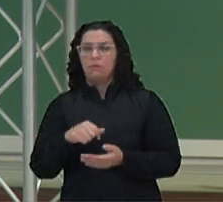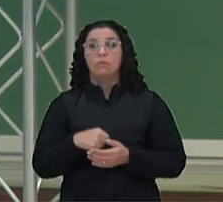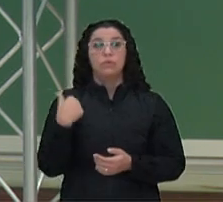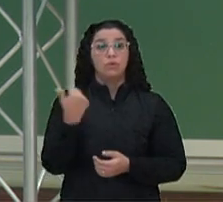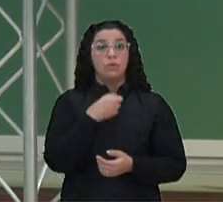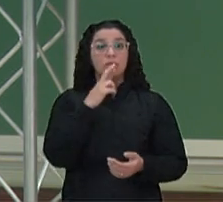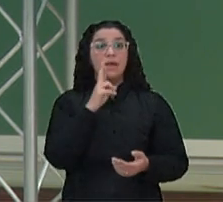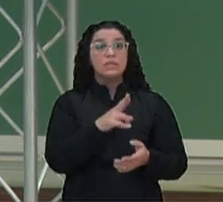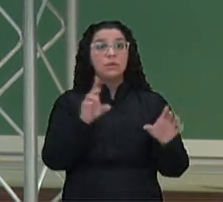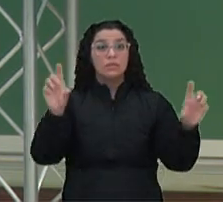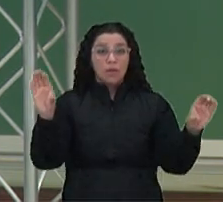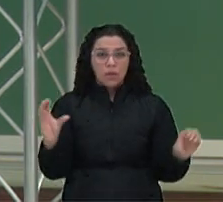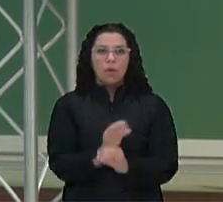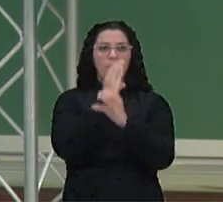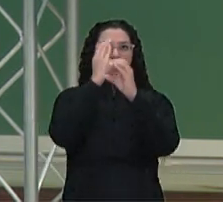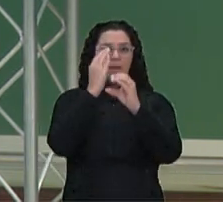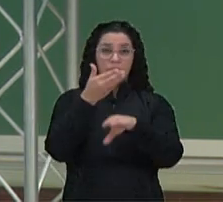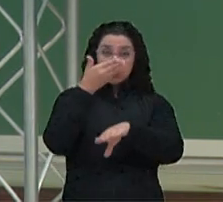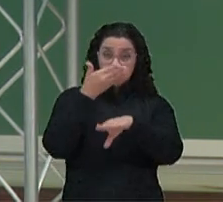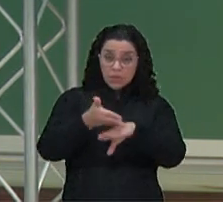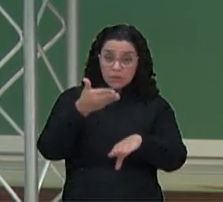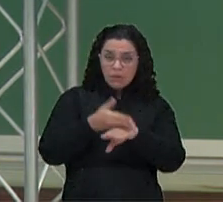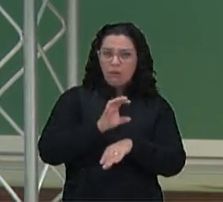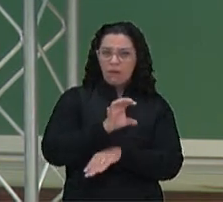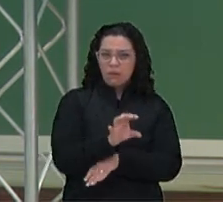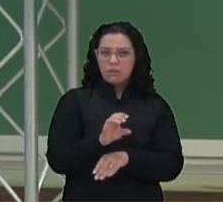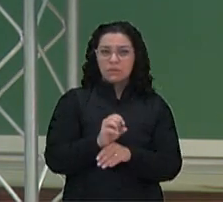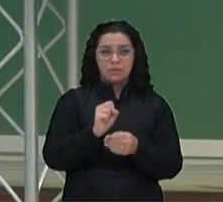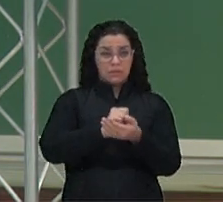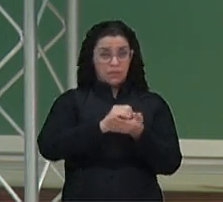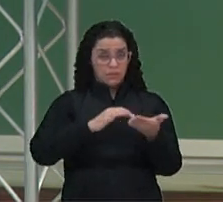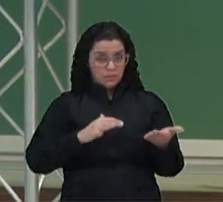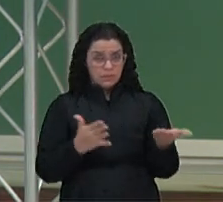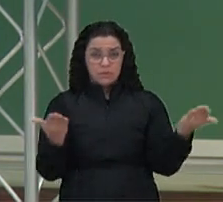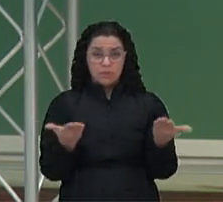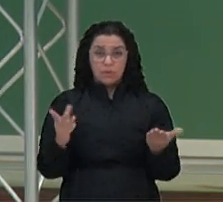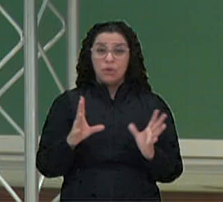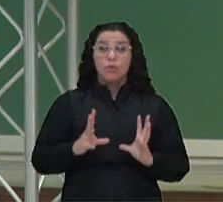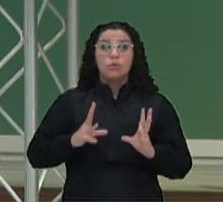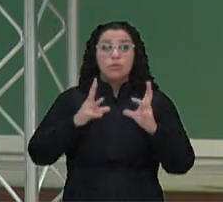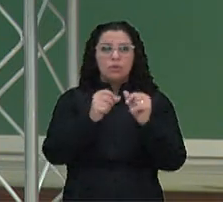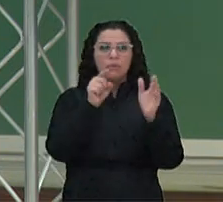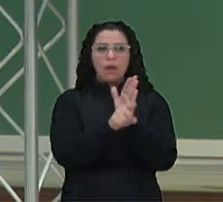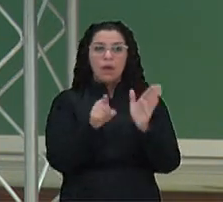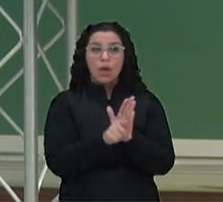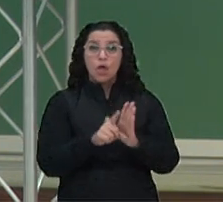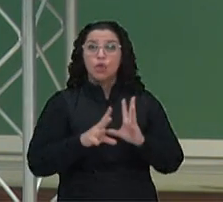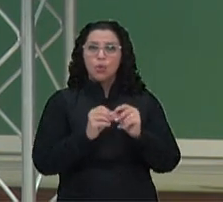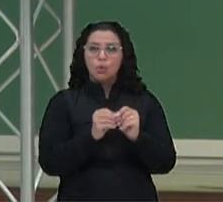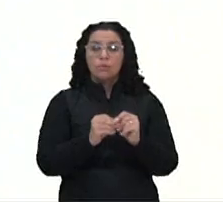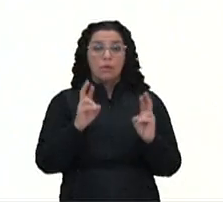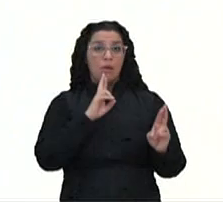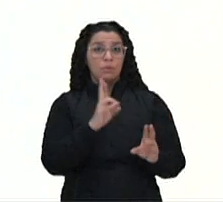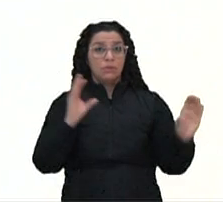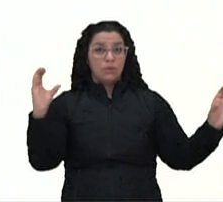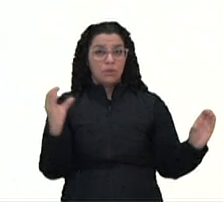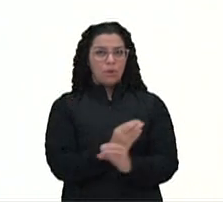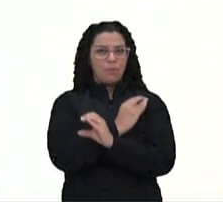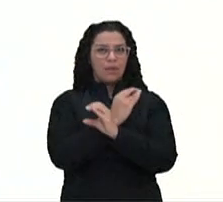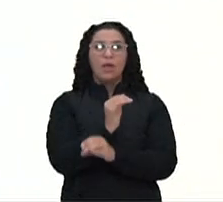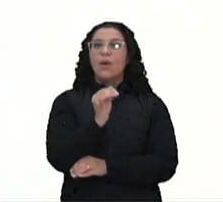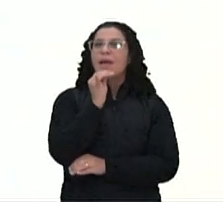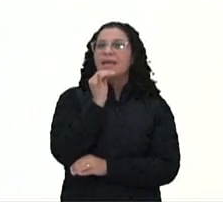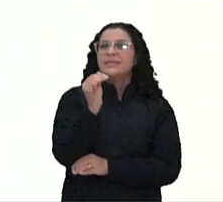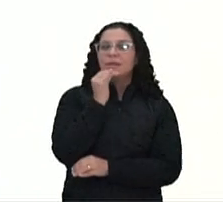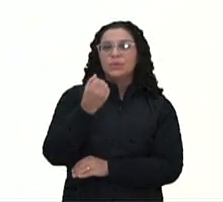Uma resposta completa. Vamos praticar assim, nesse exercício, para todas essas perguntas. Eu botei a número 1 como exemplo